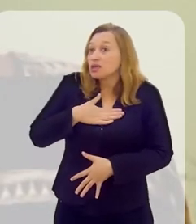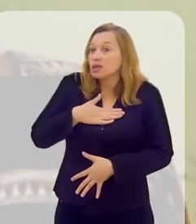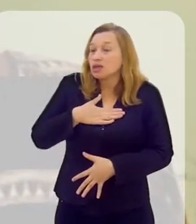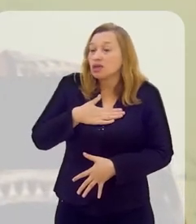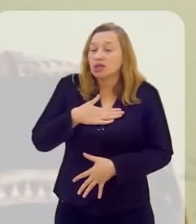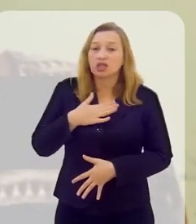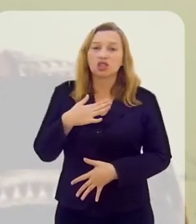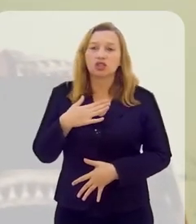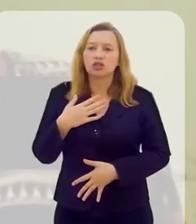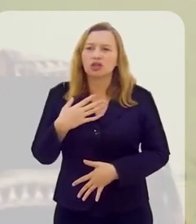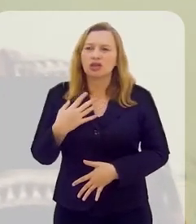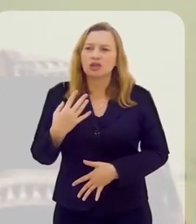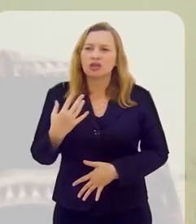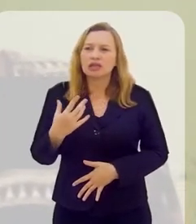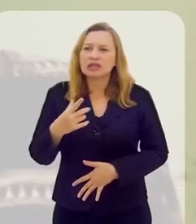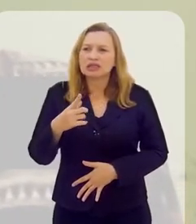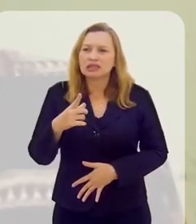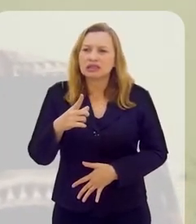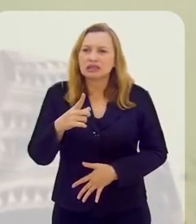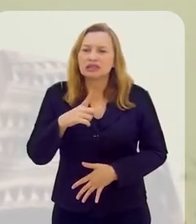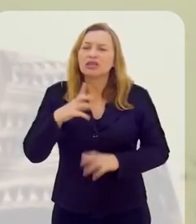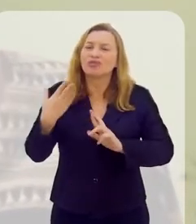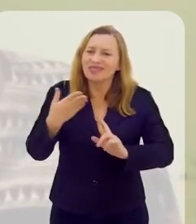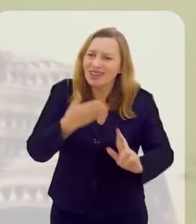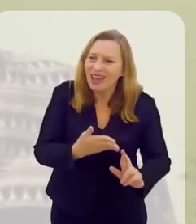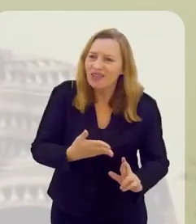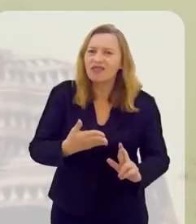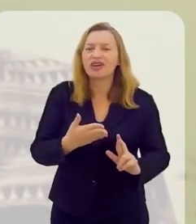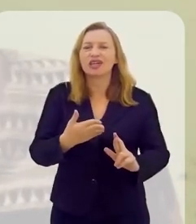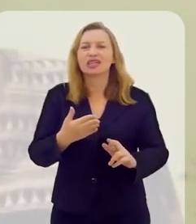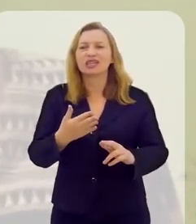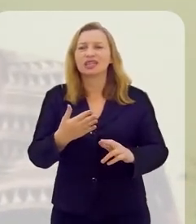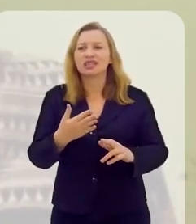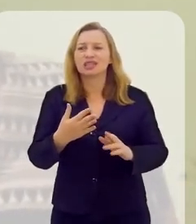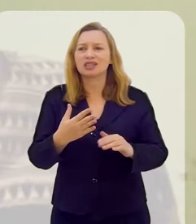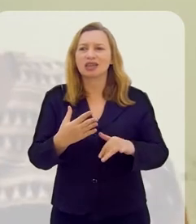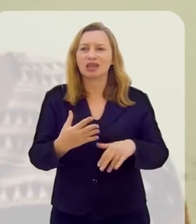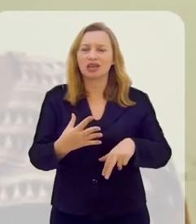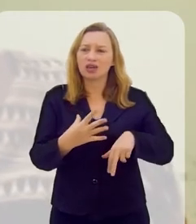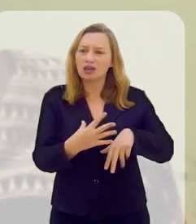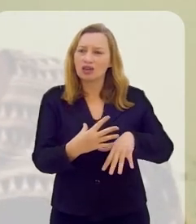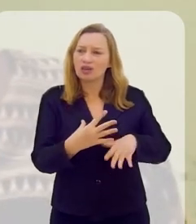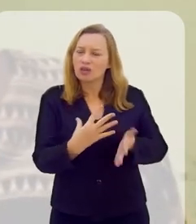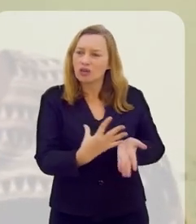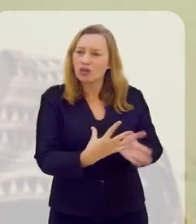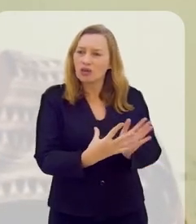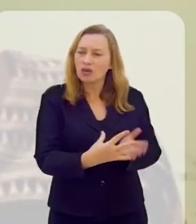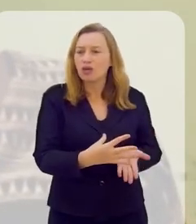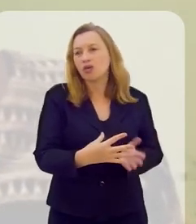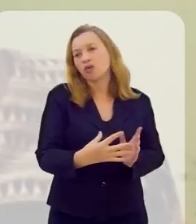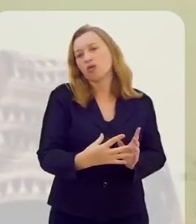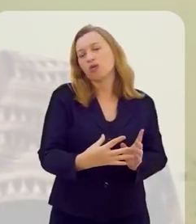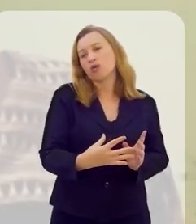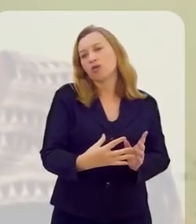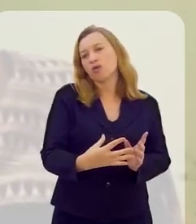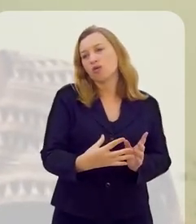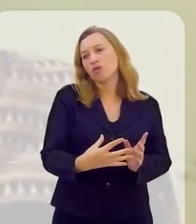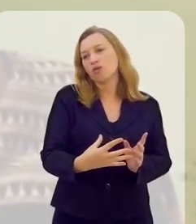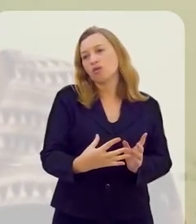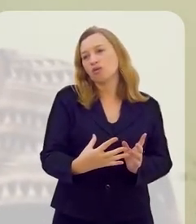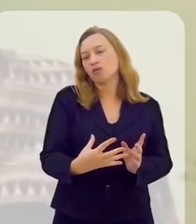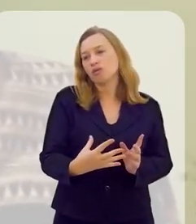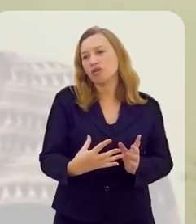assim, nós temos que ter essa referência, né? Servir de exemplo para buscar